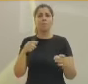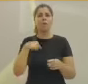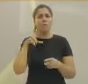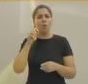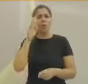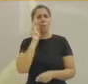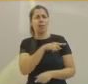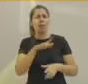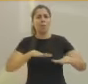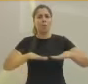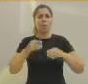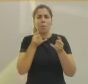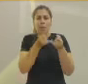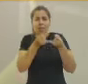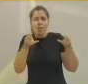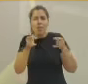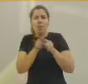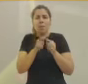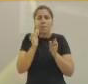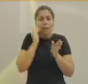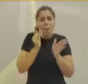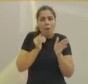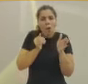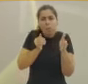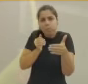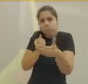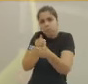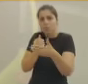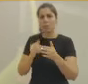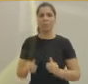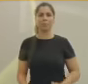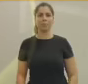Aí eu vou mandar ele movimentar em linha reta e também fazer algumas curvas.